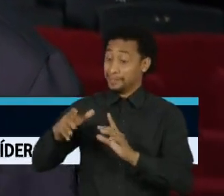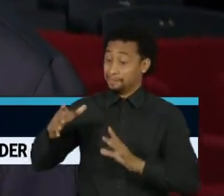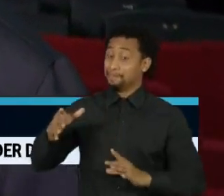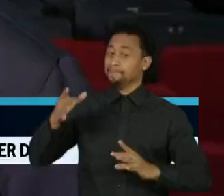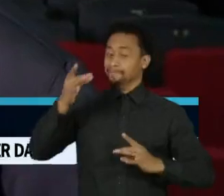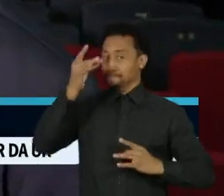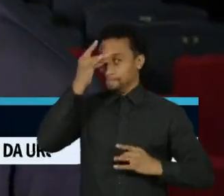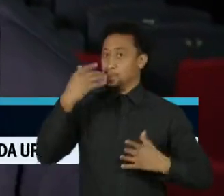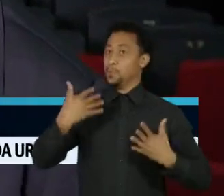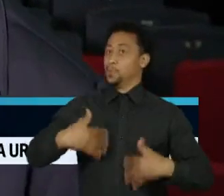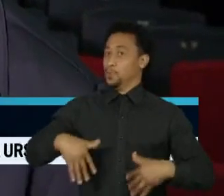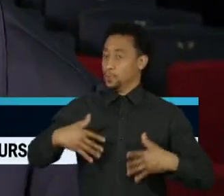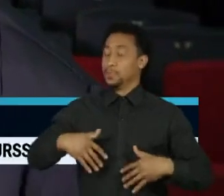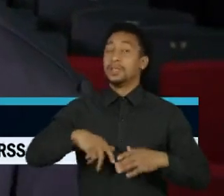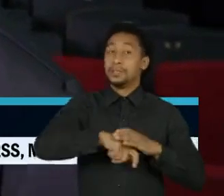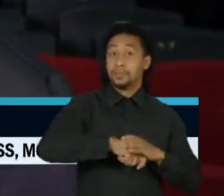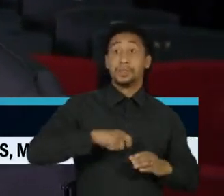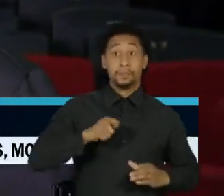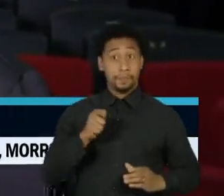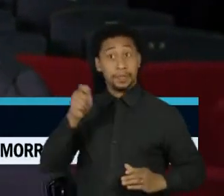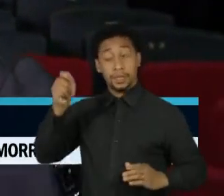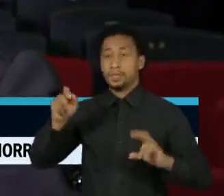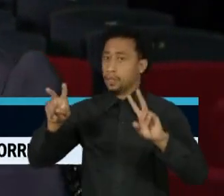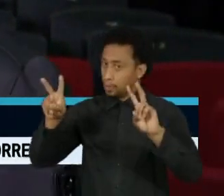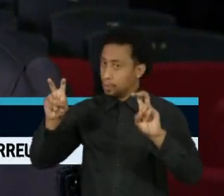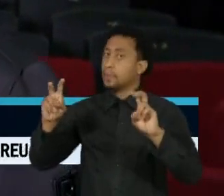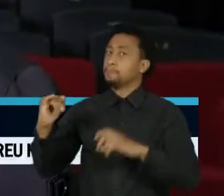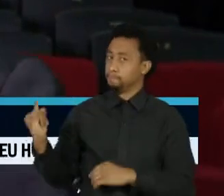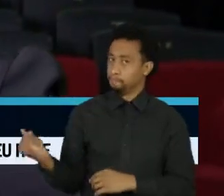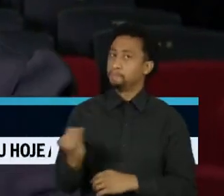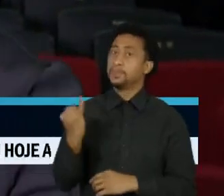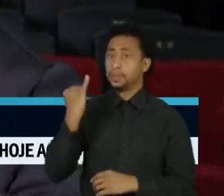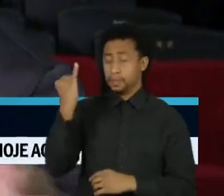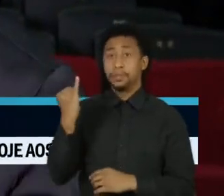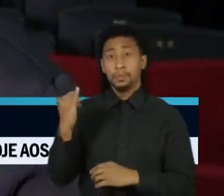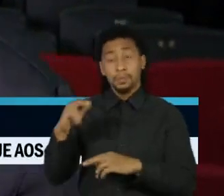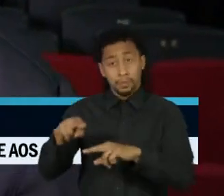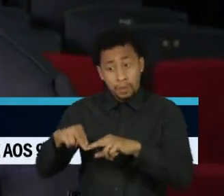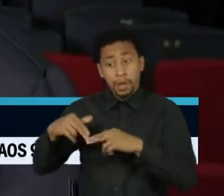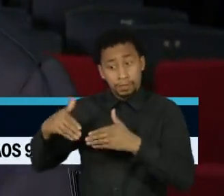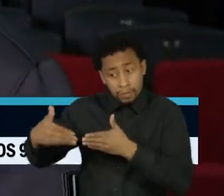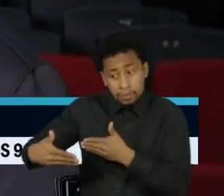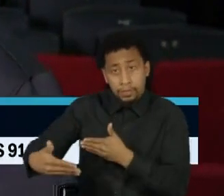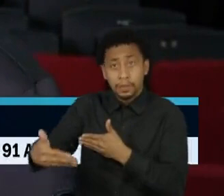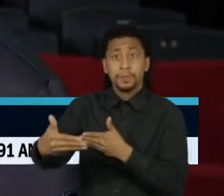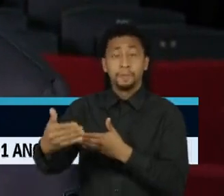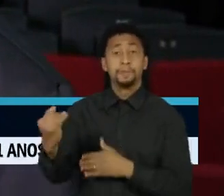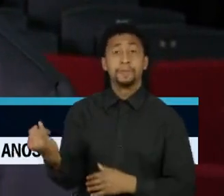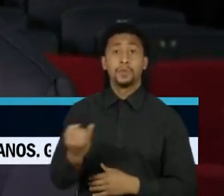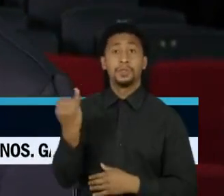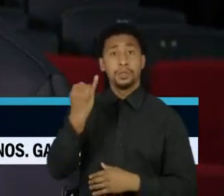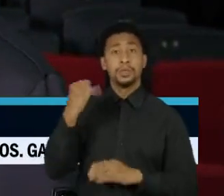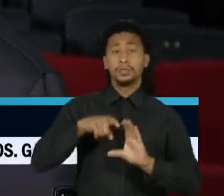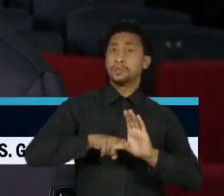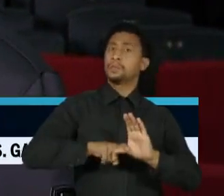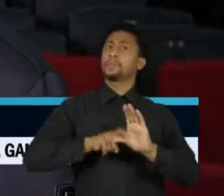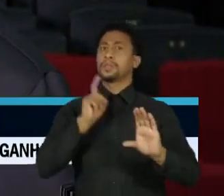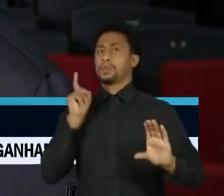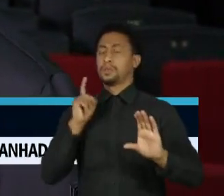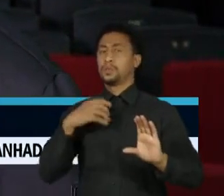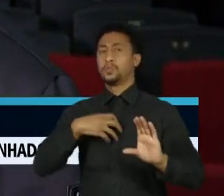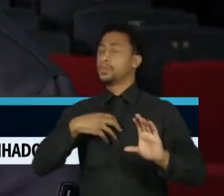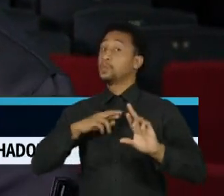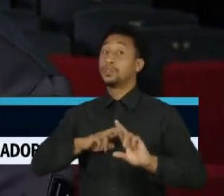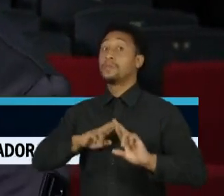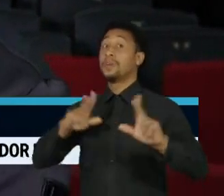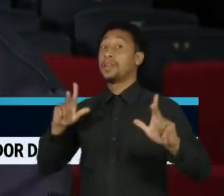série elas são independências não é à toa porque ela tá com uma visão independente digamos da Visão oficial que a gente conhece